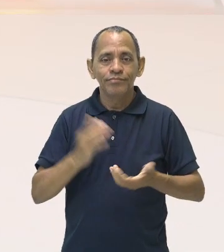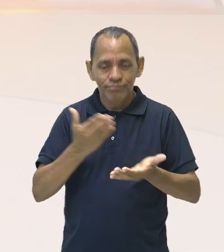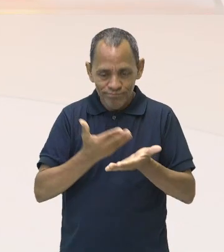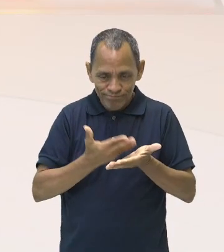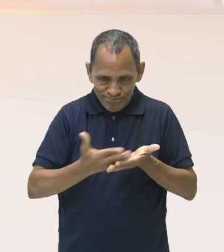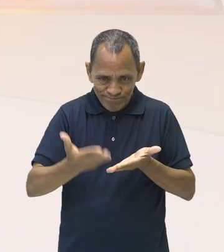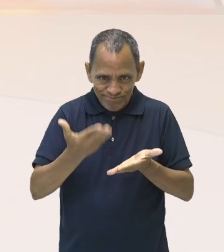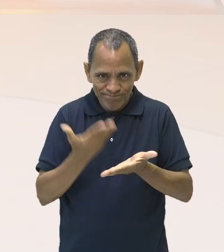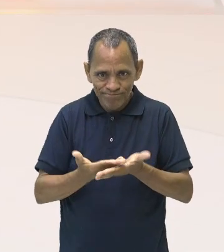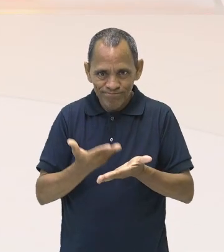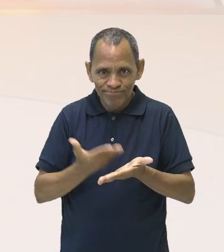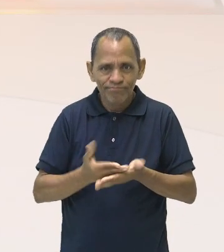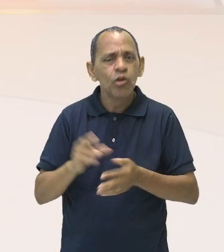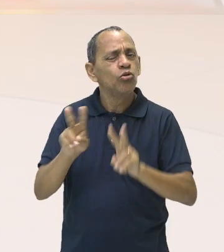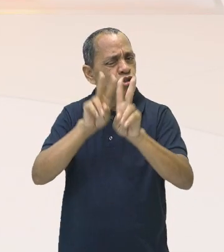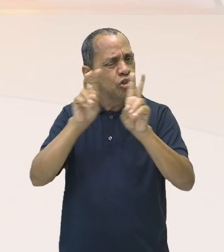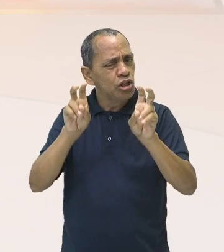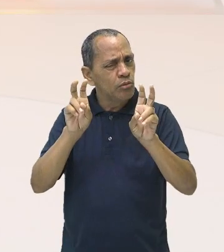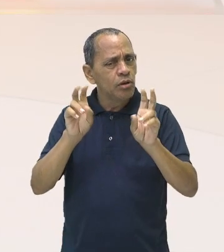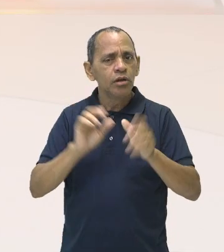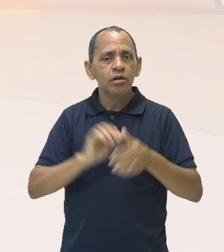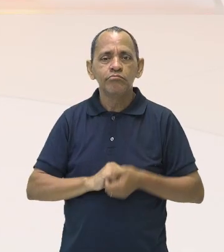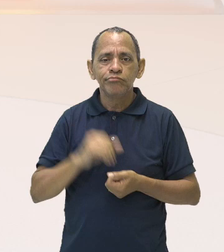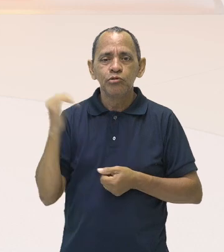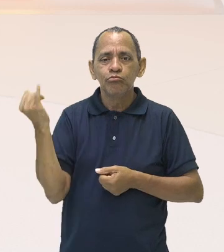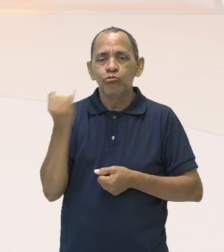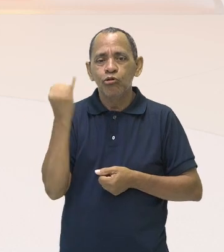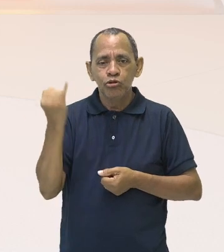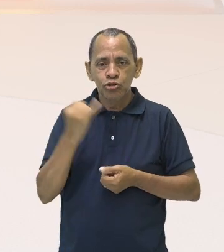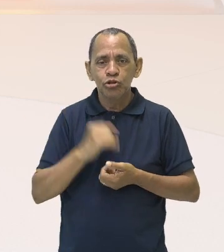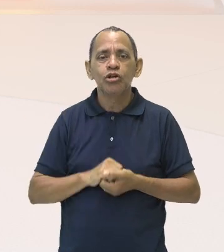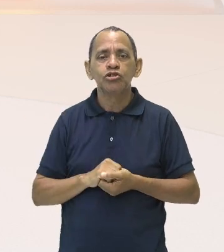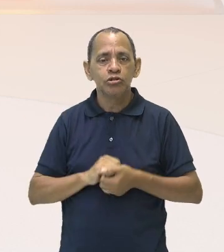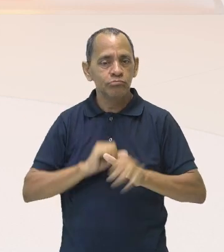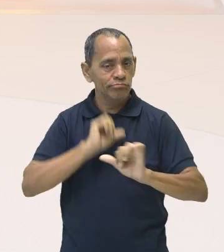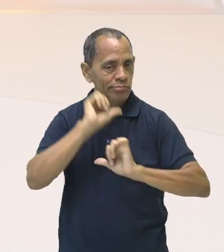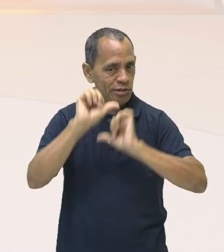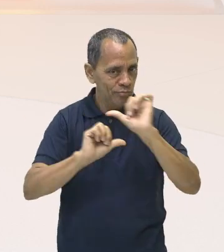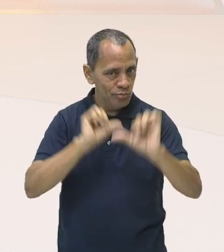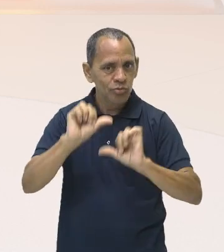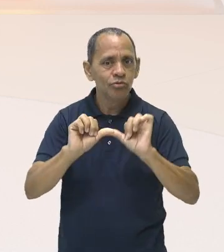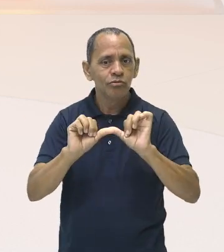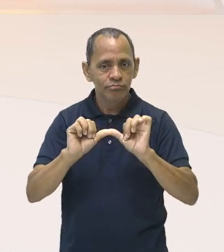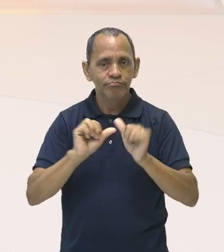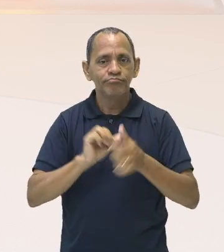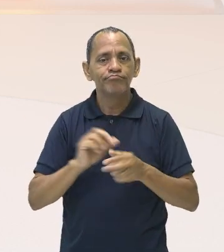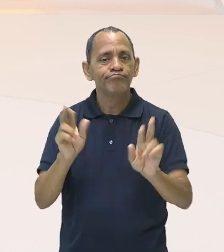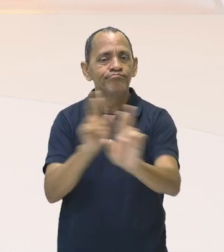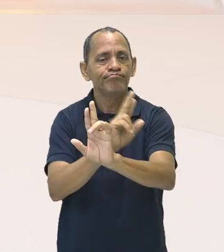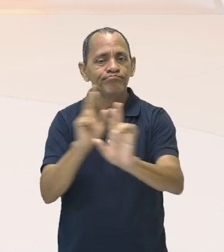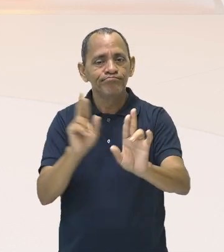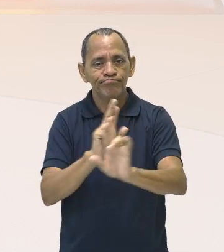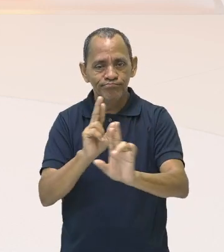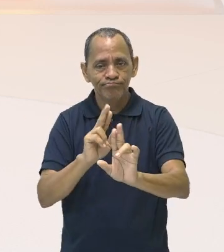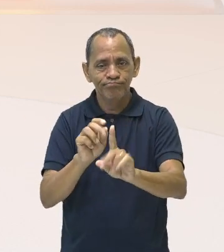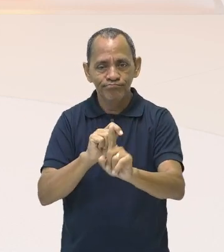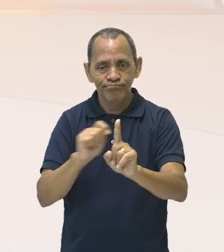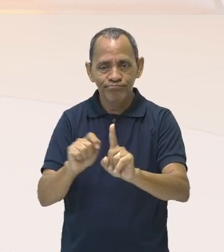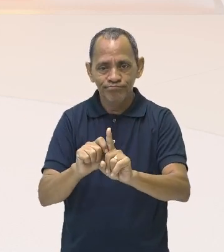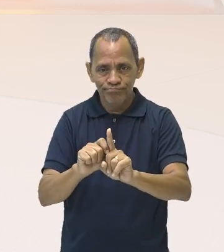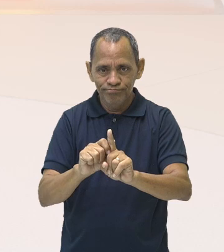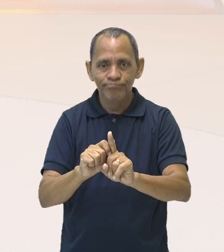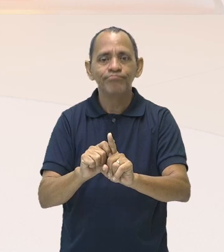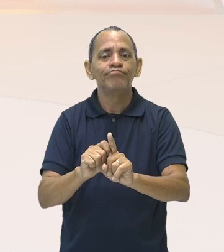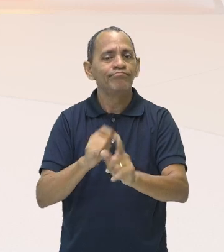lá tratar de um tema muito importante que modificou as relações sociais